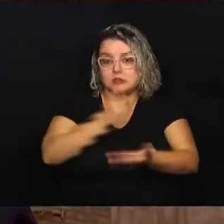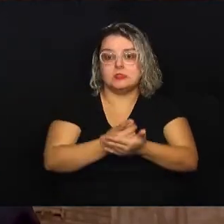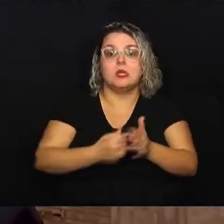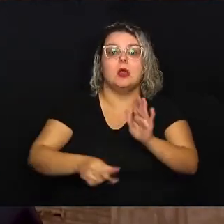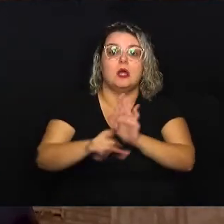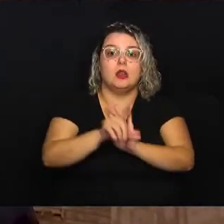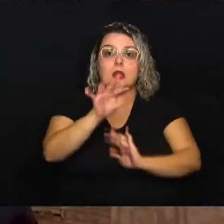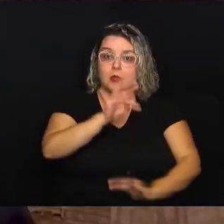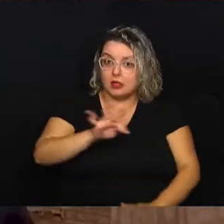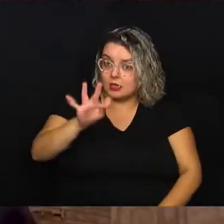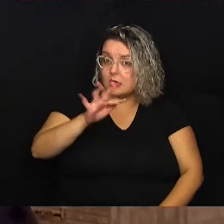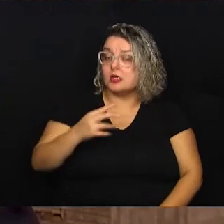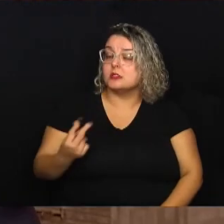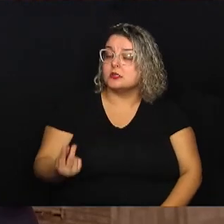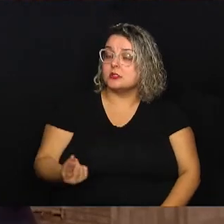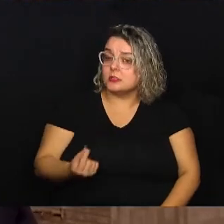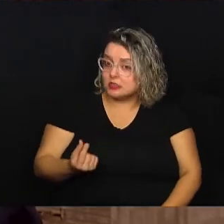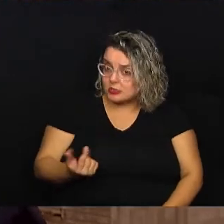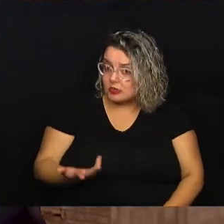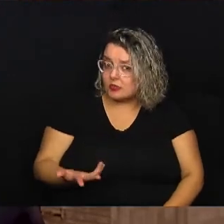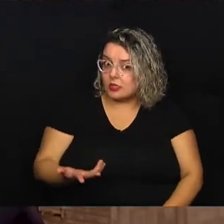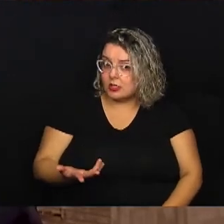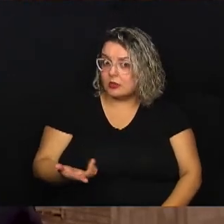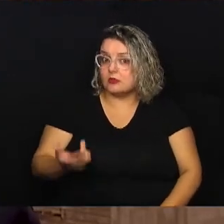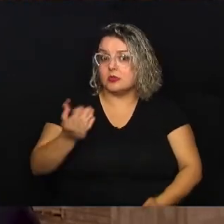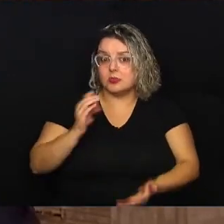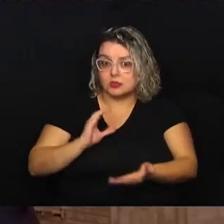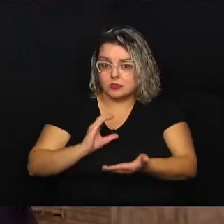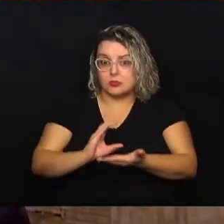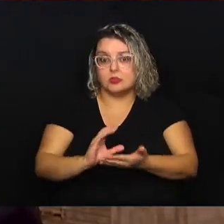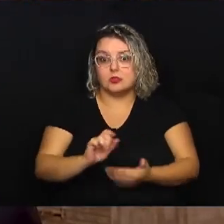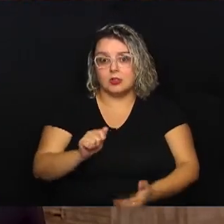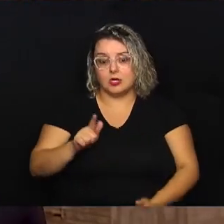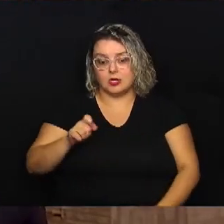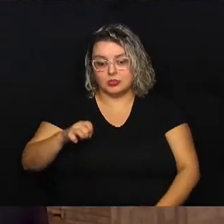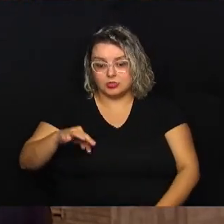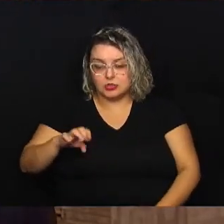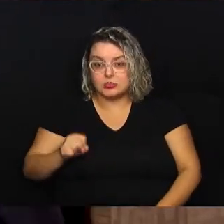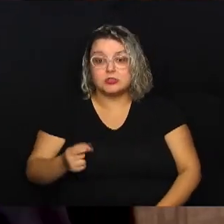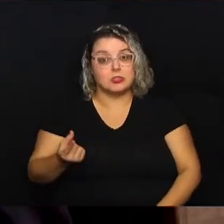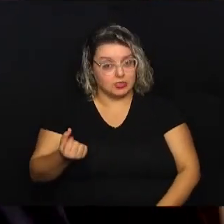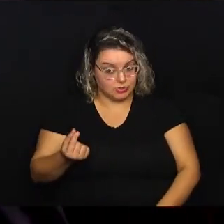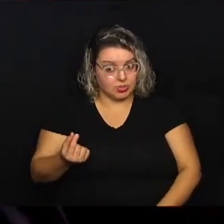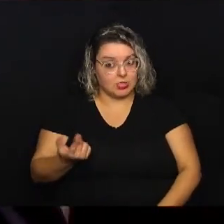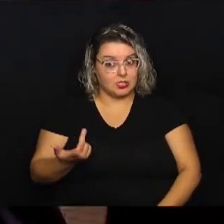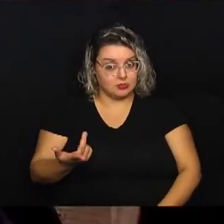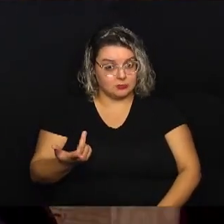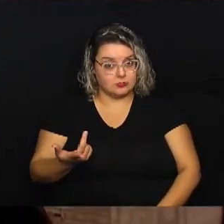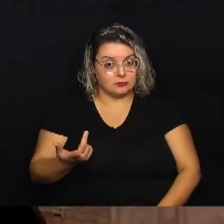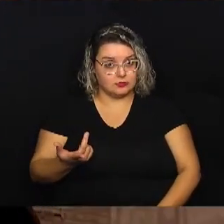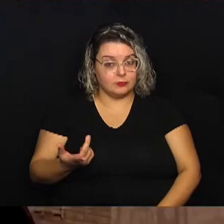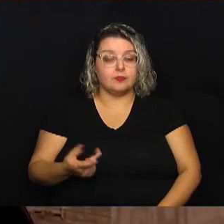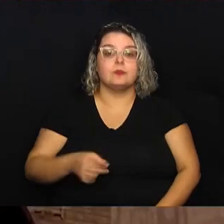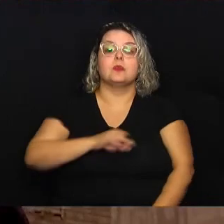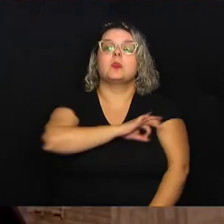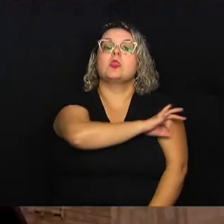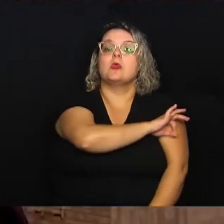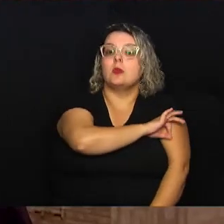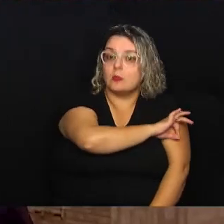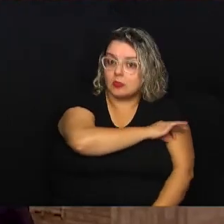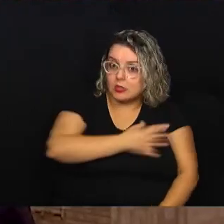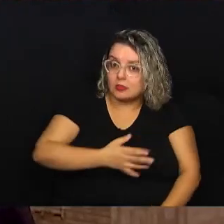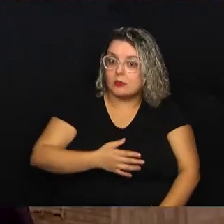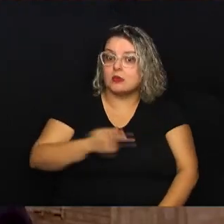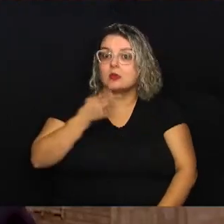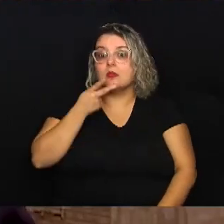federal, esse valor seja destinado aos agentes em dinheiro. A prefeitura